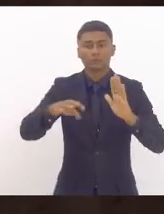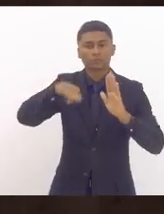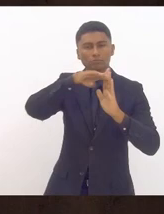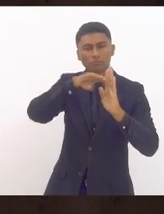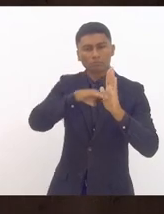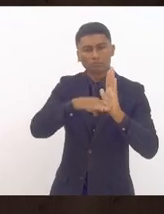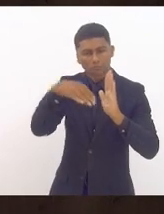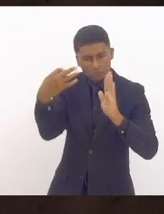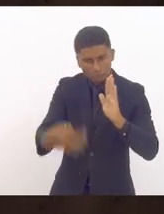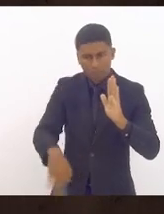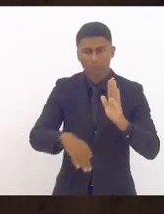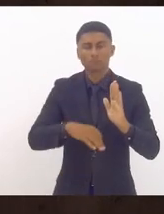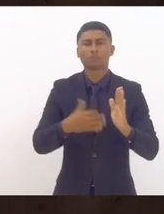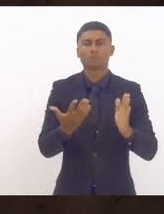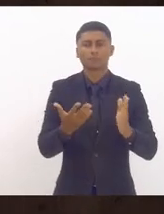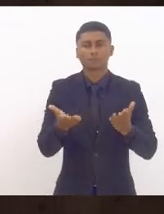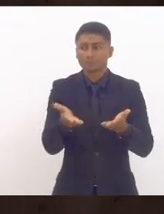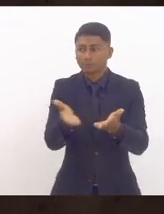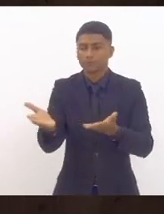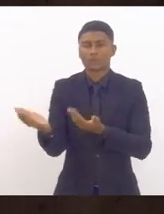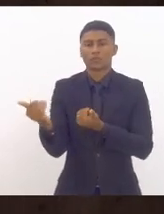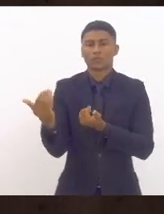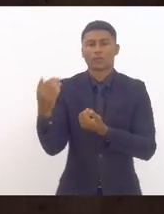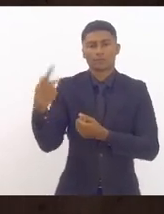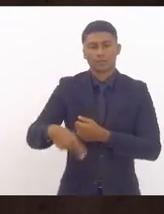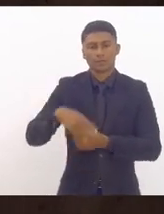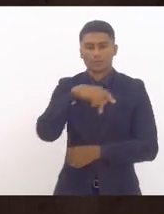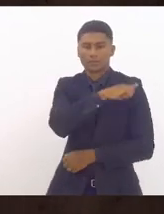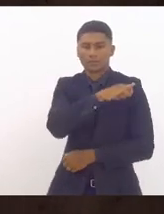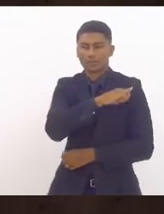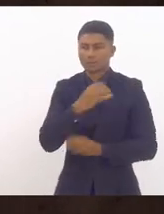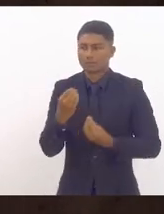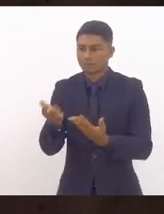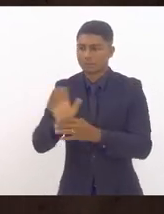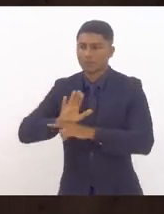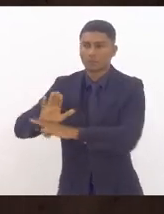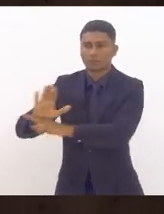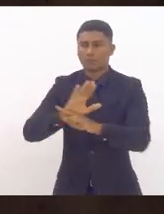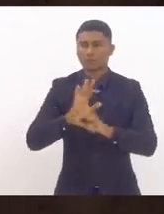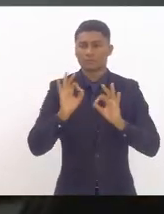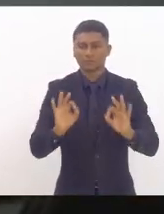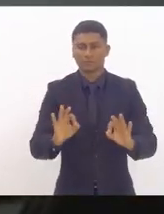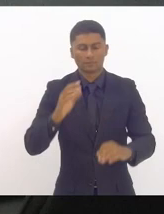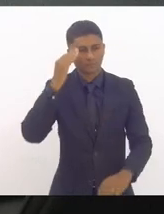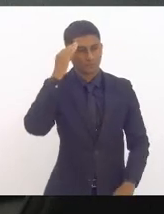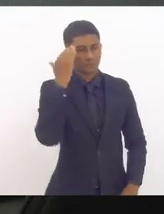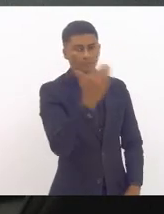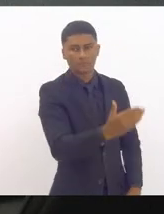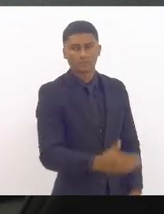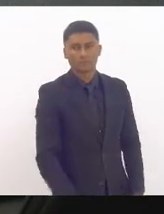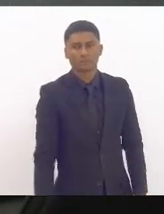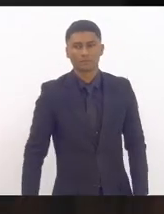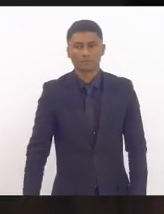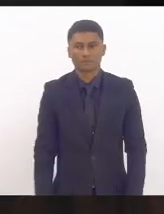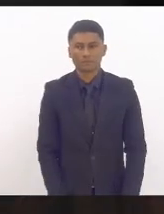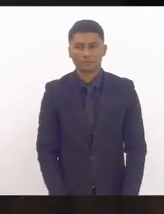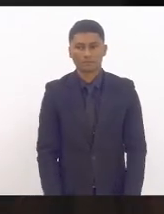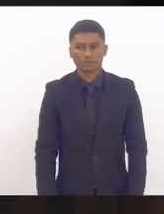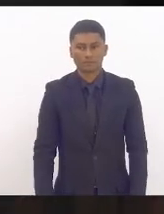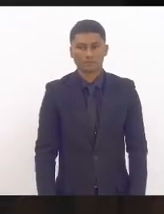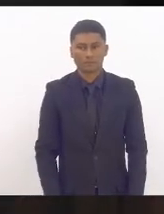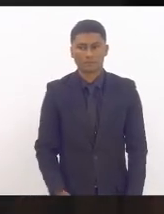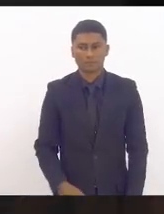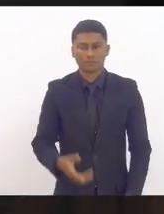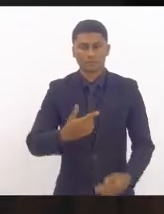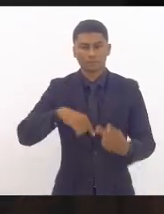definidos, dando para a nossa juventude carioca tudo o que eles precisam. Muito obrigada, presidente. A presidente, deputado